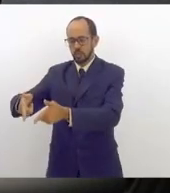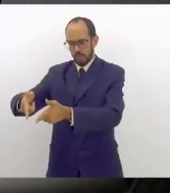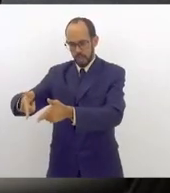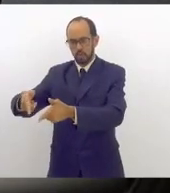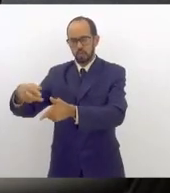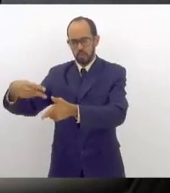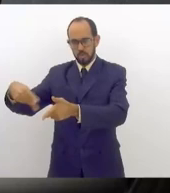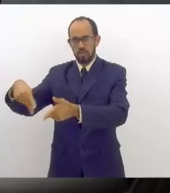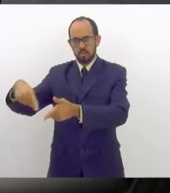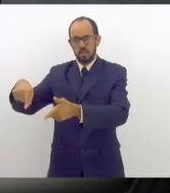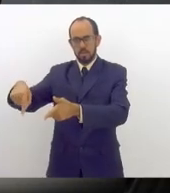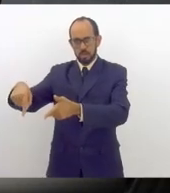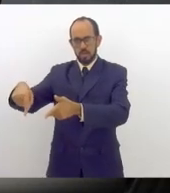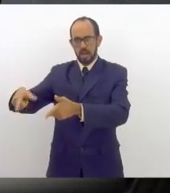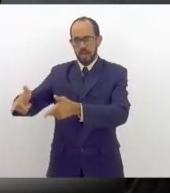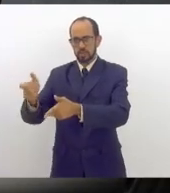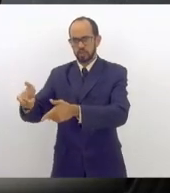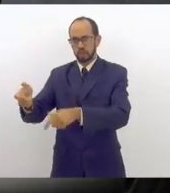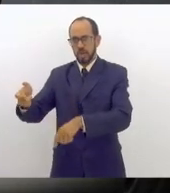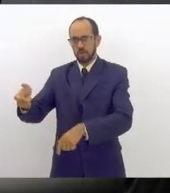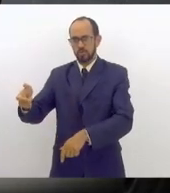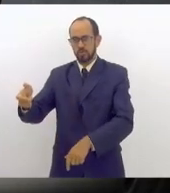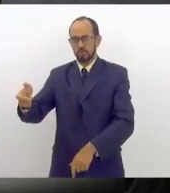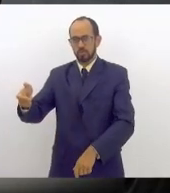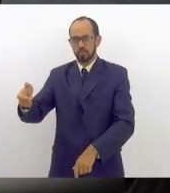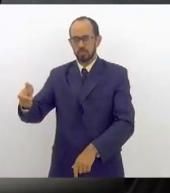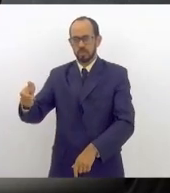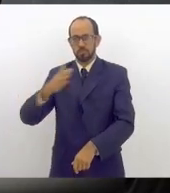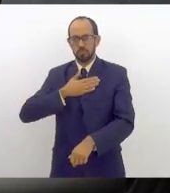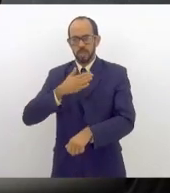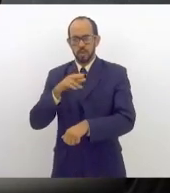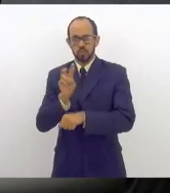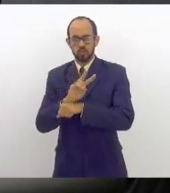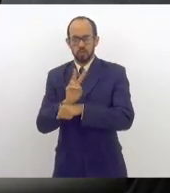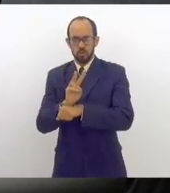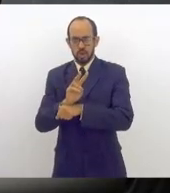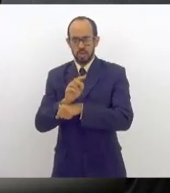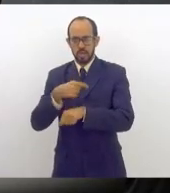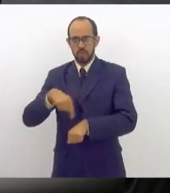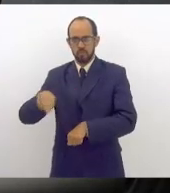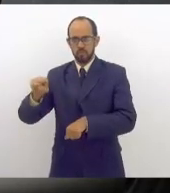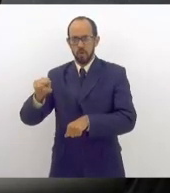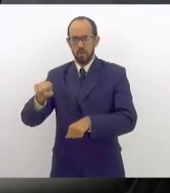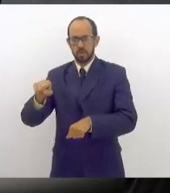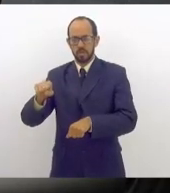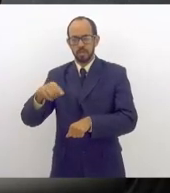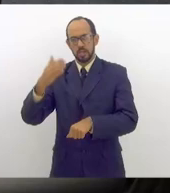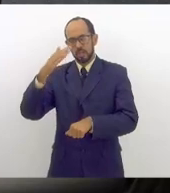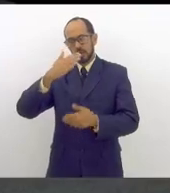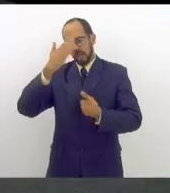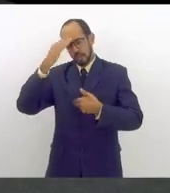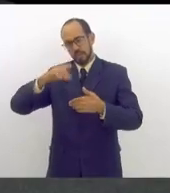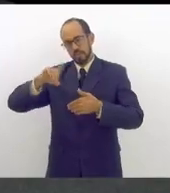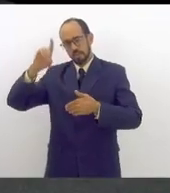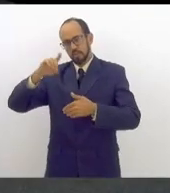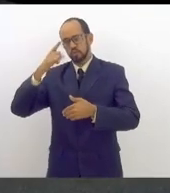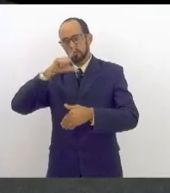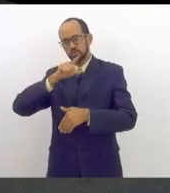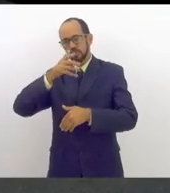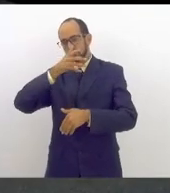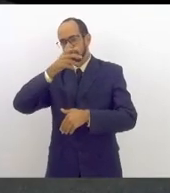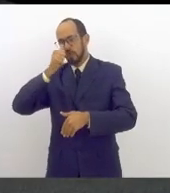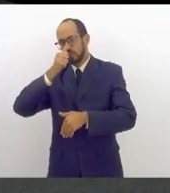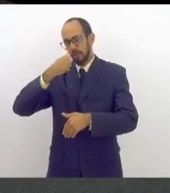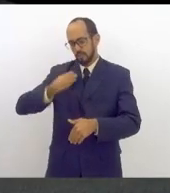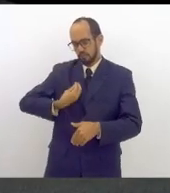ele, atiraram nele, o meu segurança reagiu, para honra e glória de Deus, conseguiu salvar a vida do